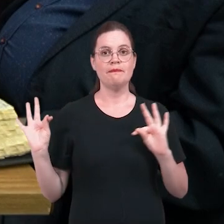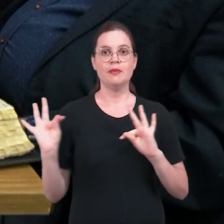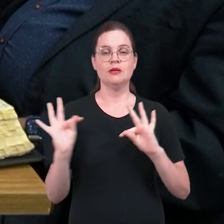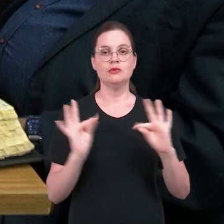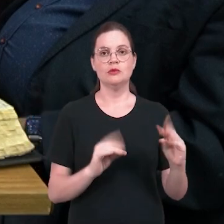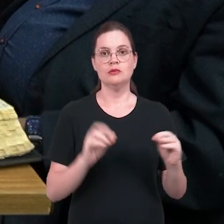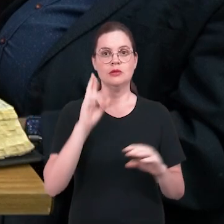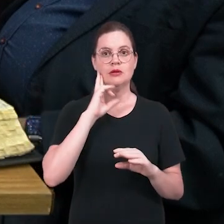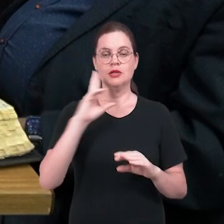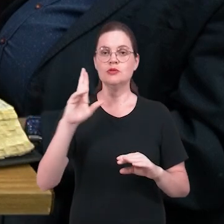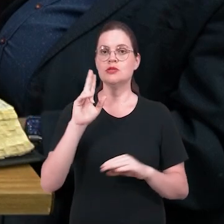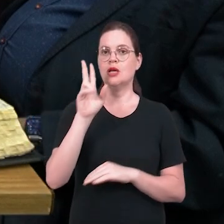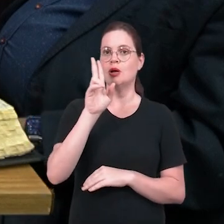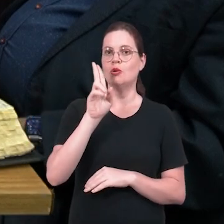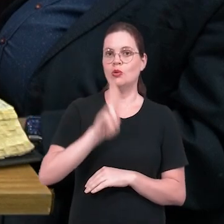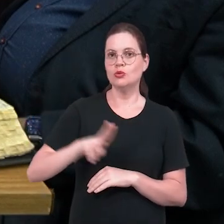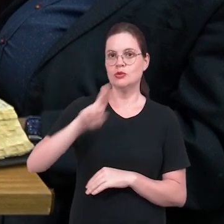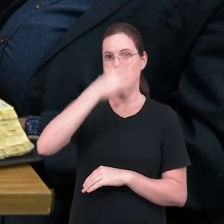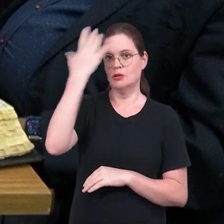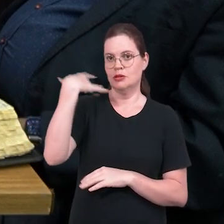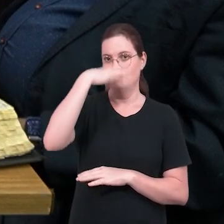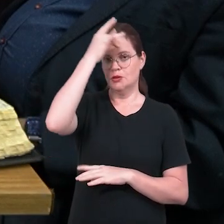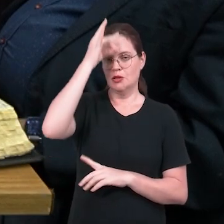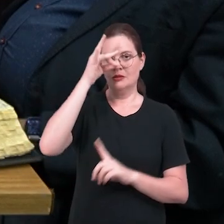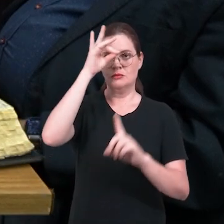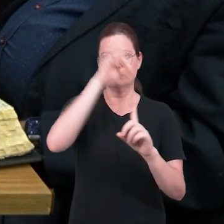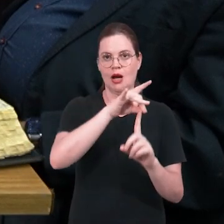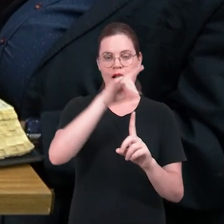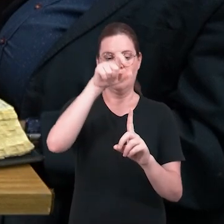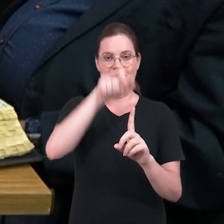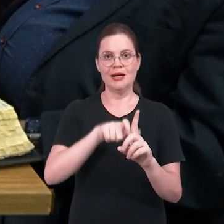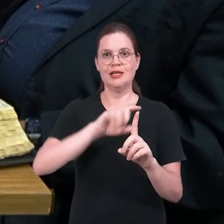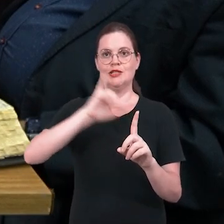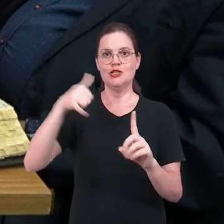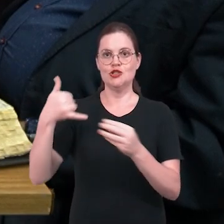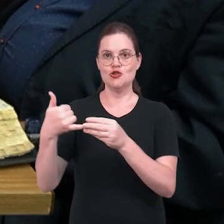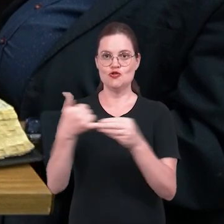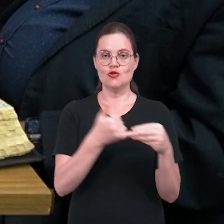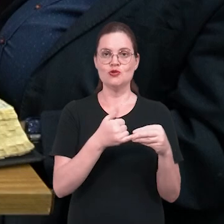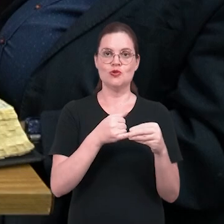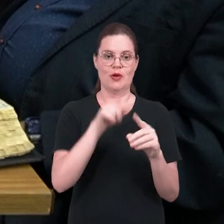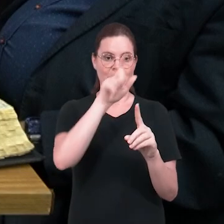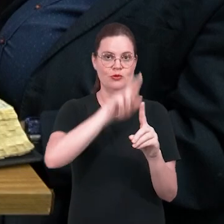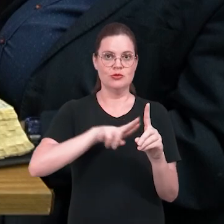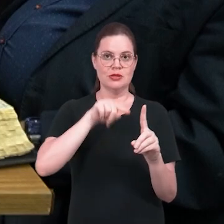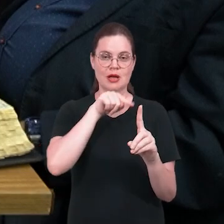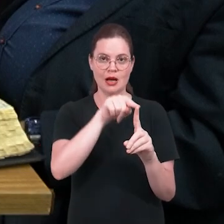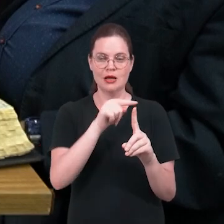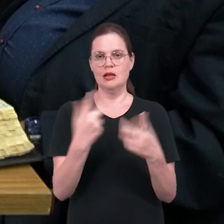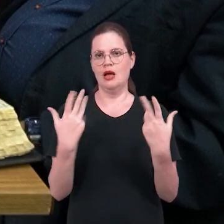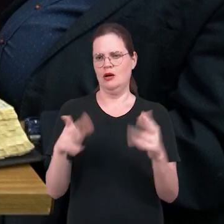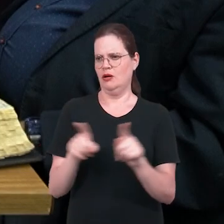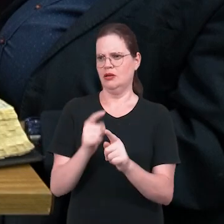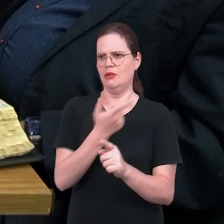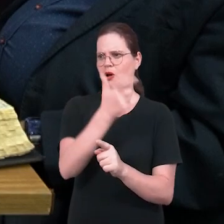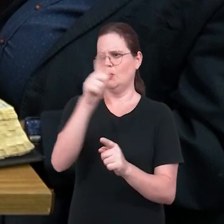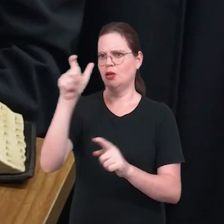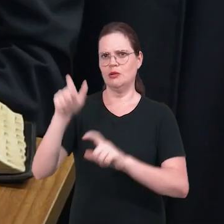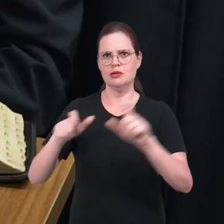o Senhor usou o seu Espírito Santo para realizar na vida de Josué e tantos outros, que nós vamos mencionar alguns aqui,